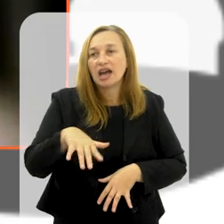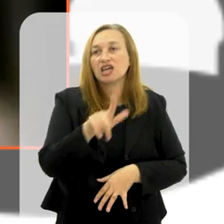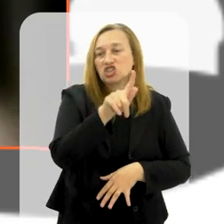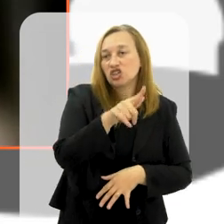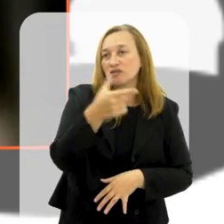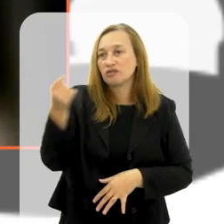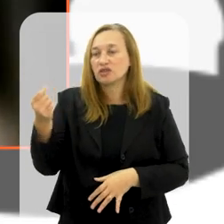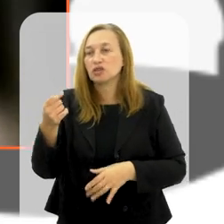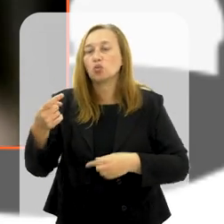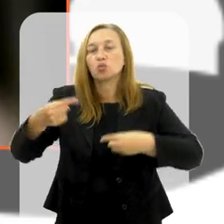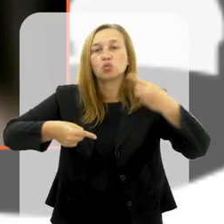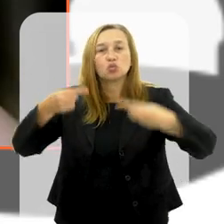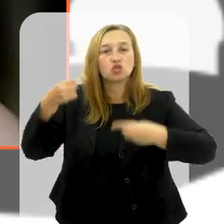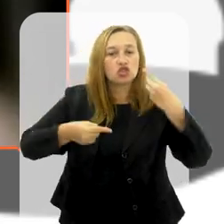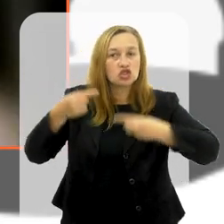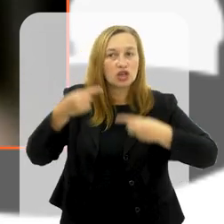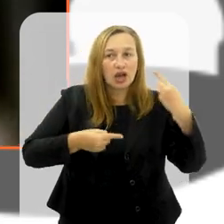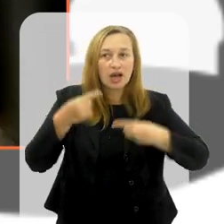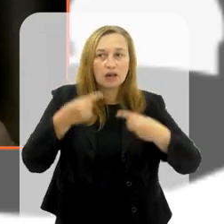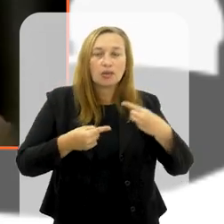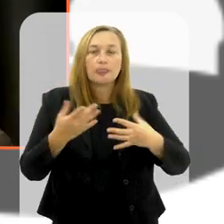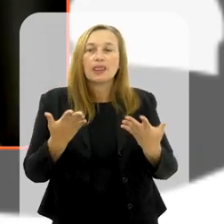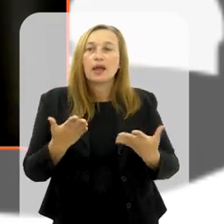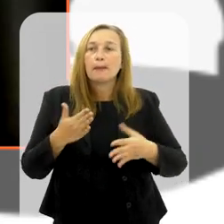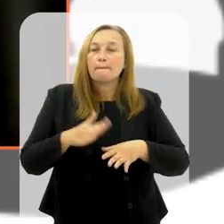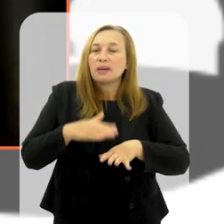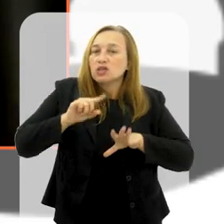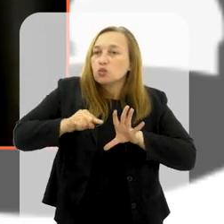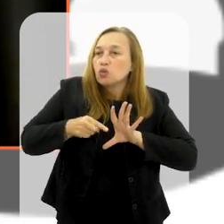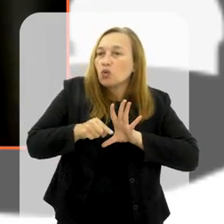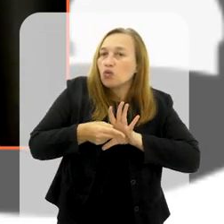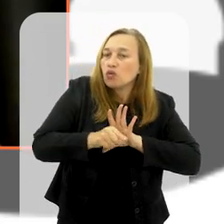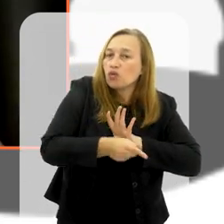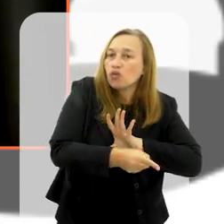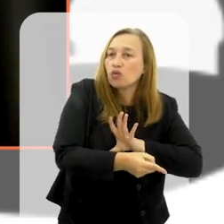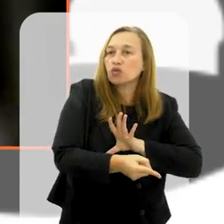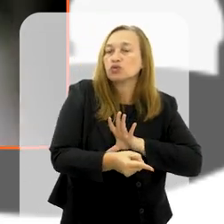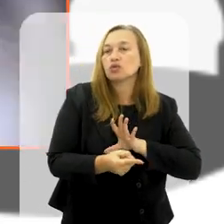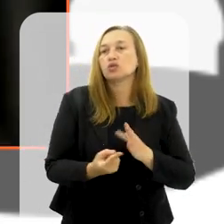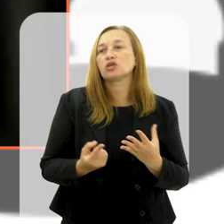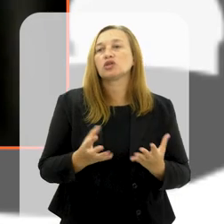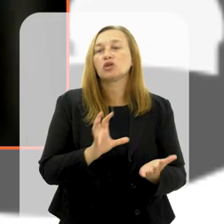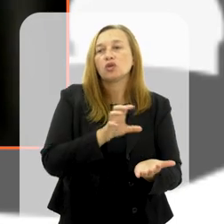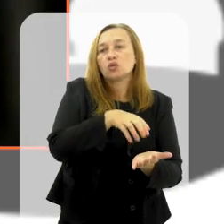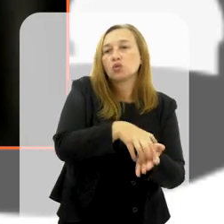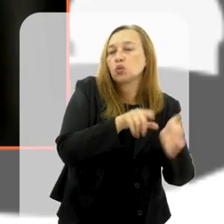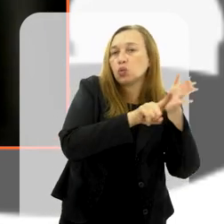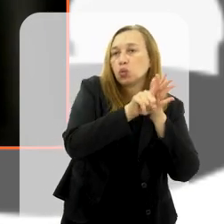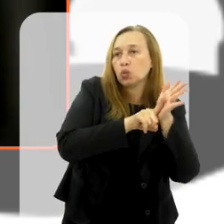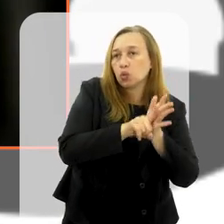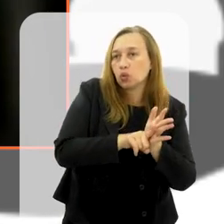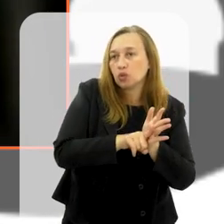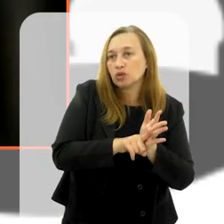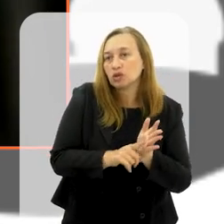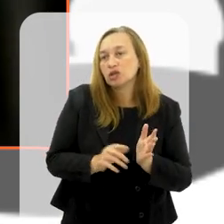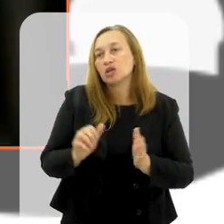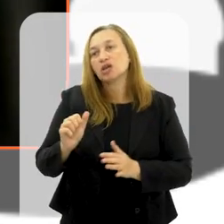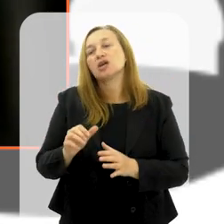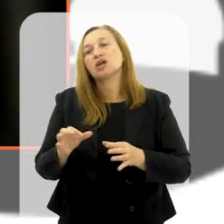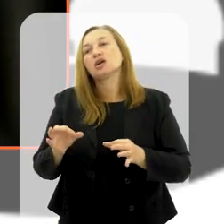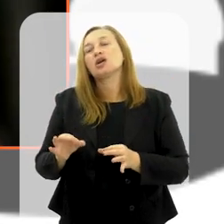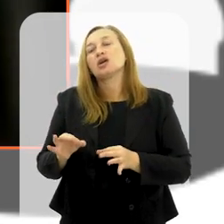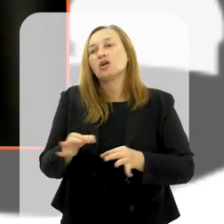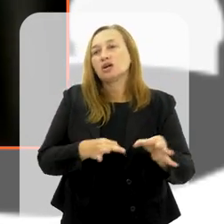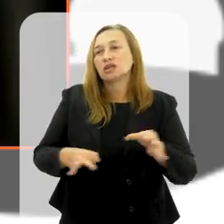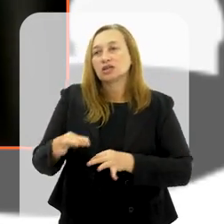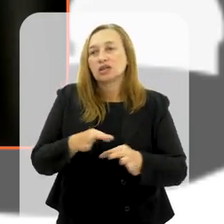vem sendo promover um diálogo mais profícuo, mais próximo entre os centros de pesquisa e as